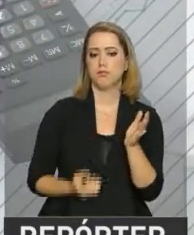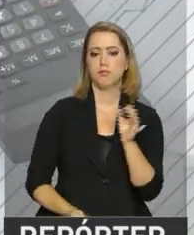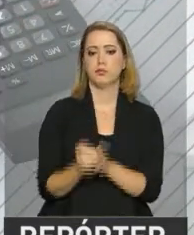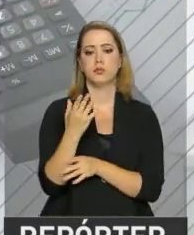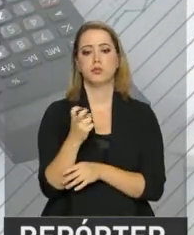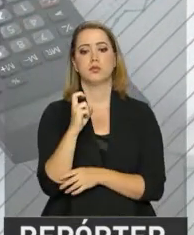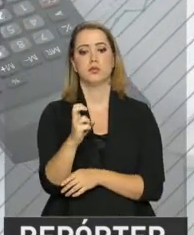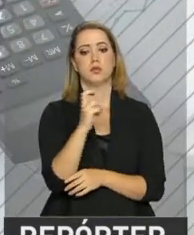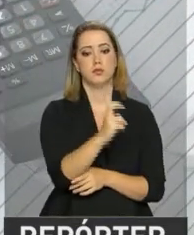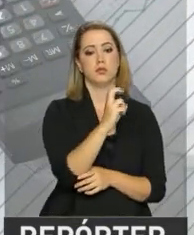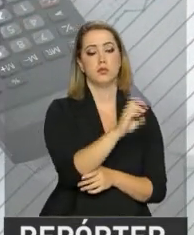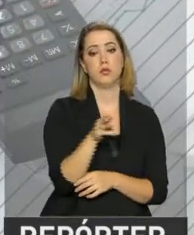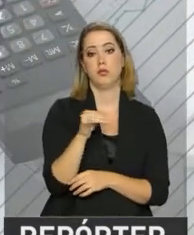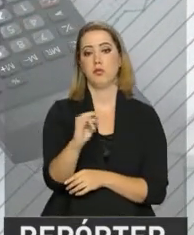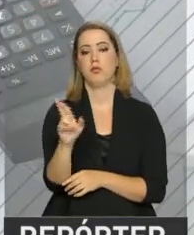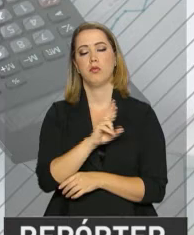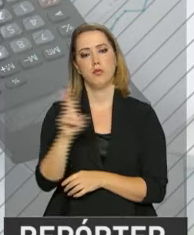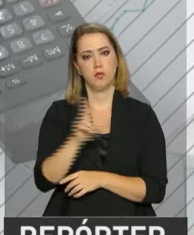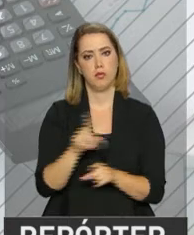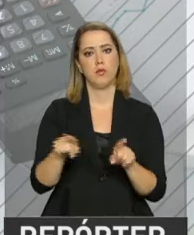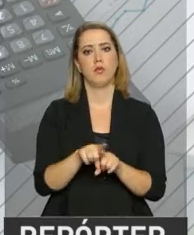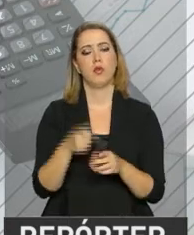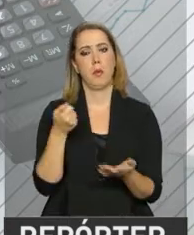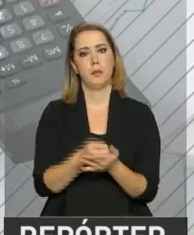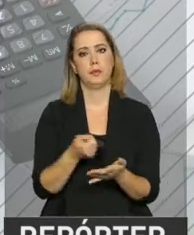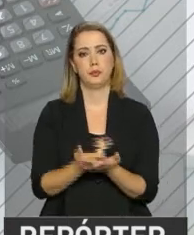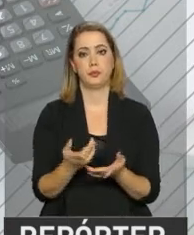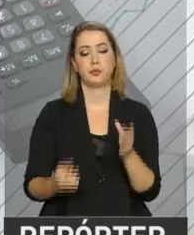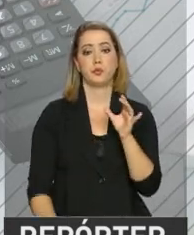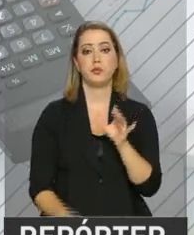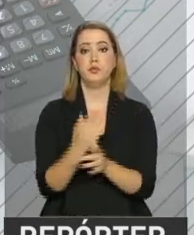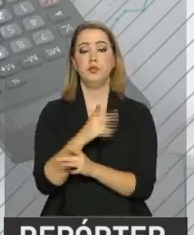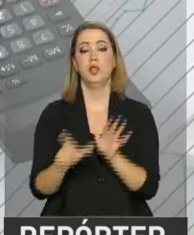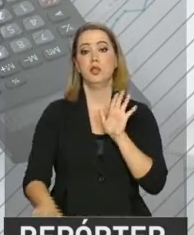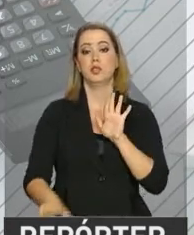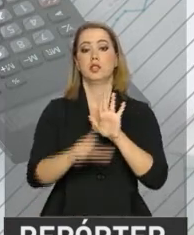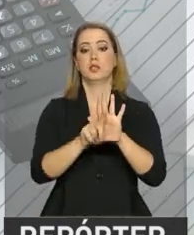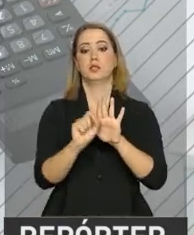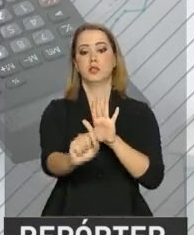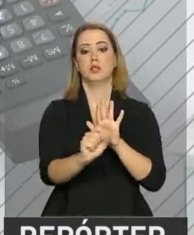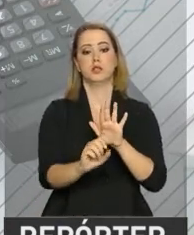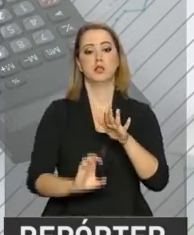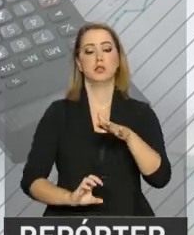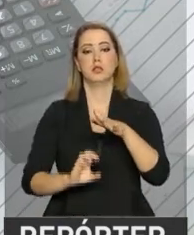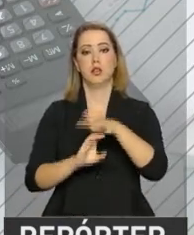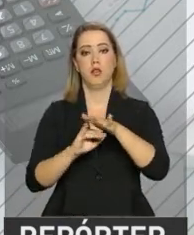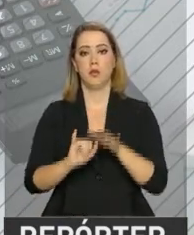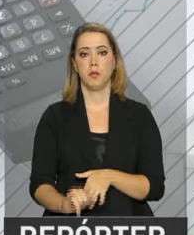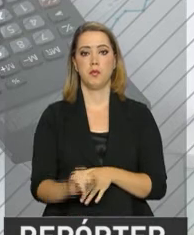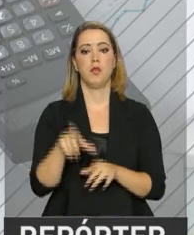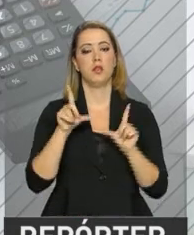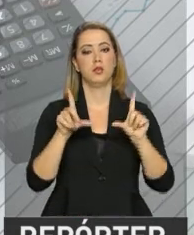555 bilhões de reais para os cofres públicos criado por meio da lei geral da micro e pequena empresa o sistema